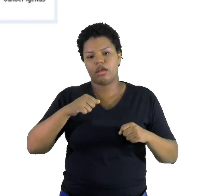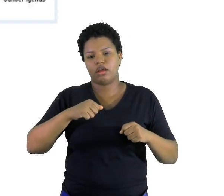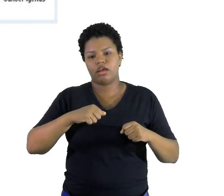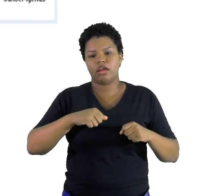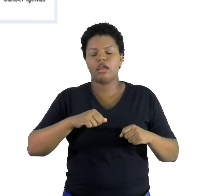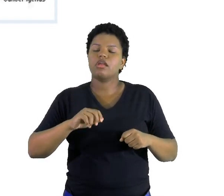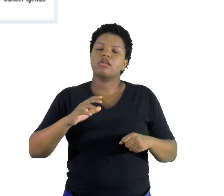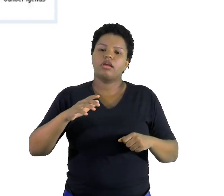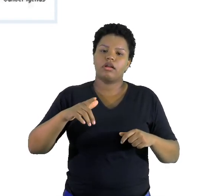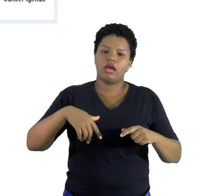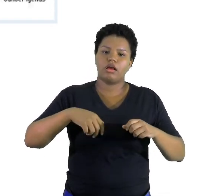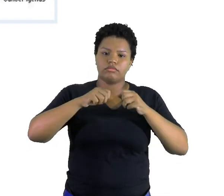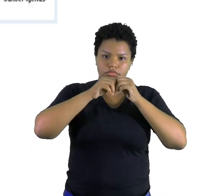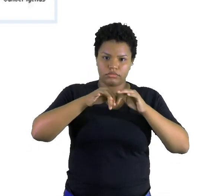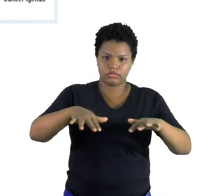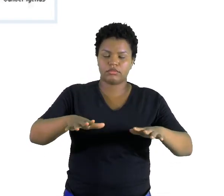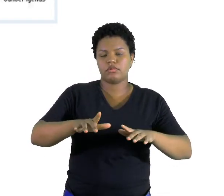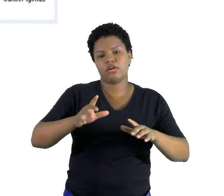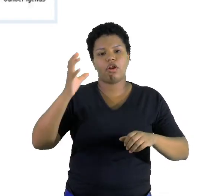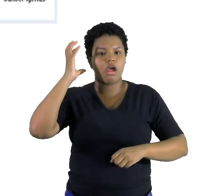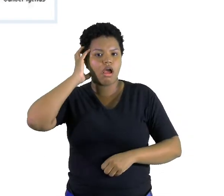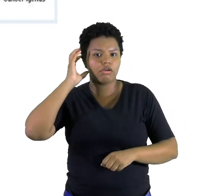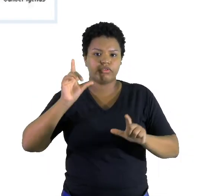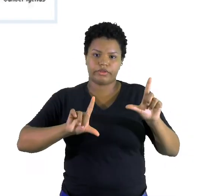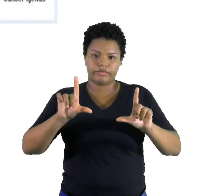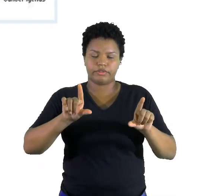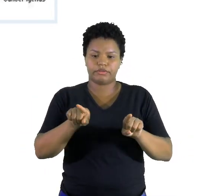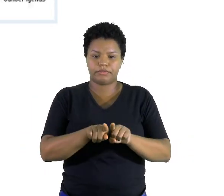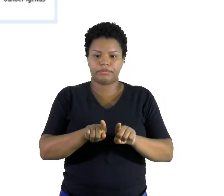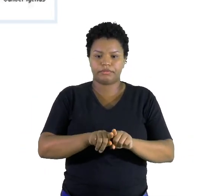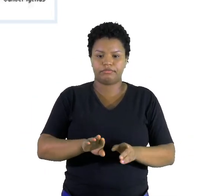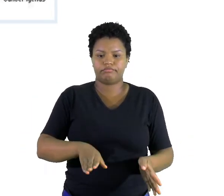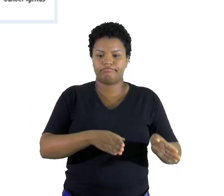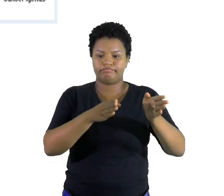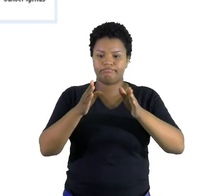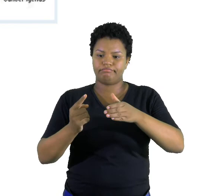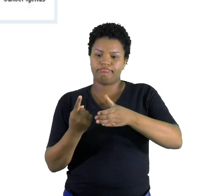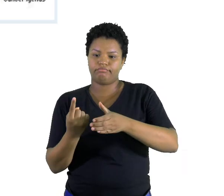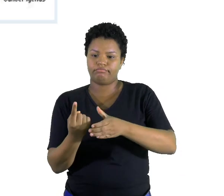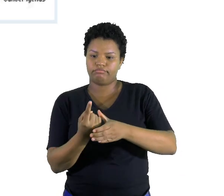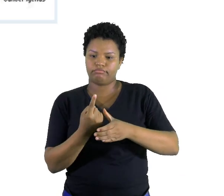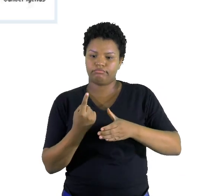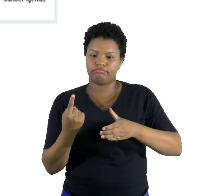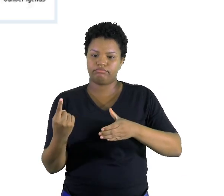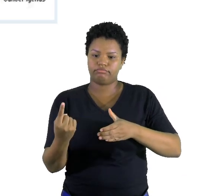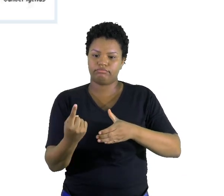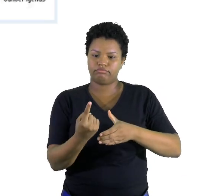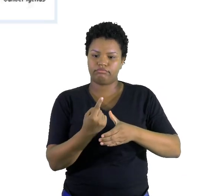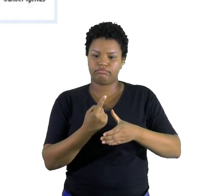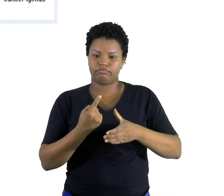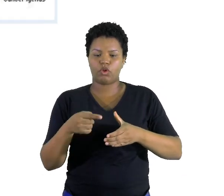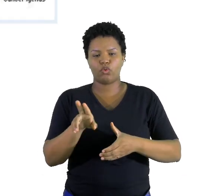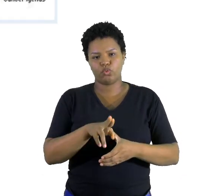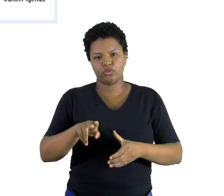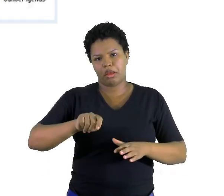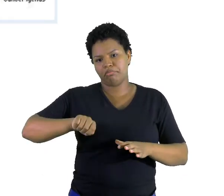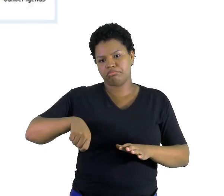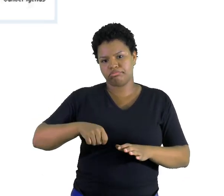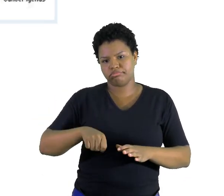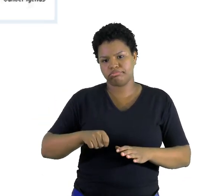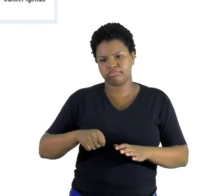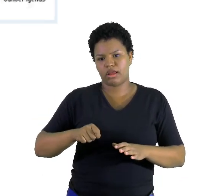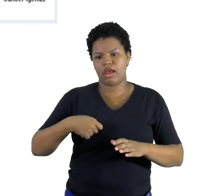televisão, certo? Depois a gente tem micro-ondas, que é usada para cozinhar em radares